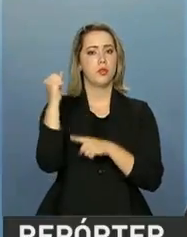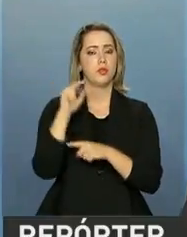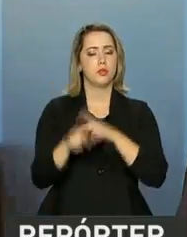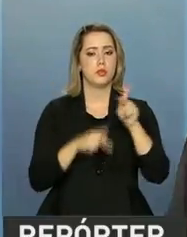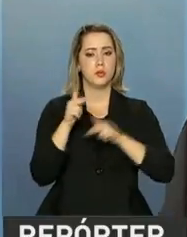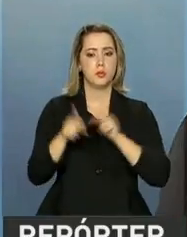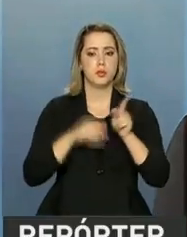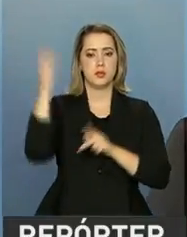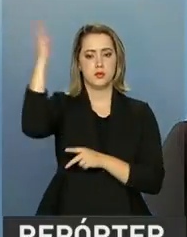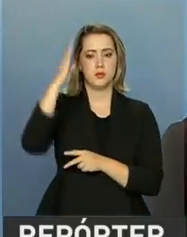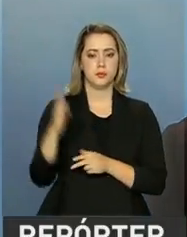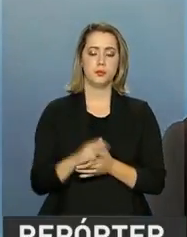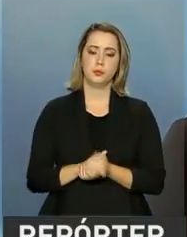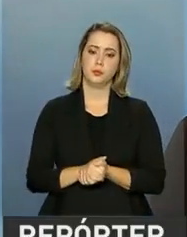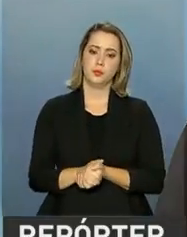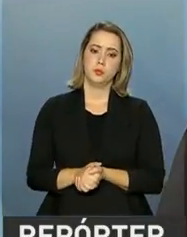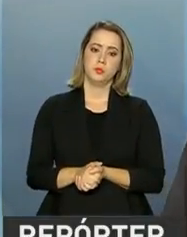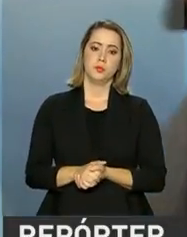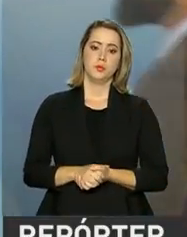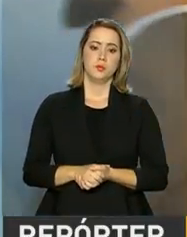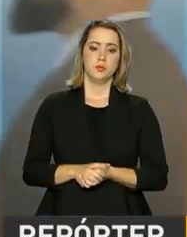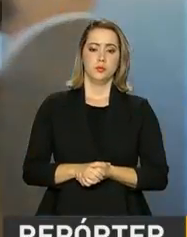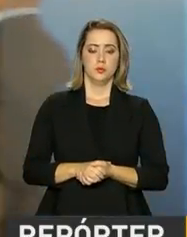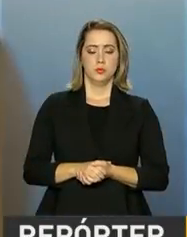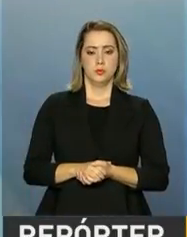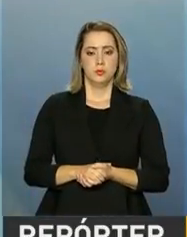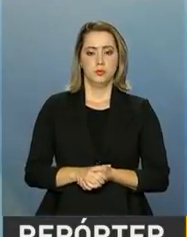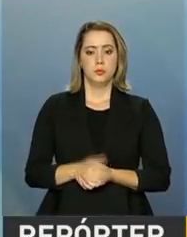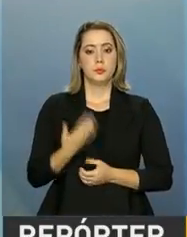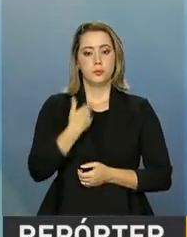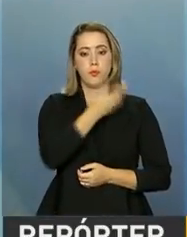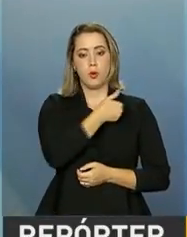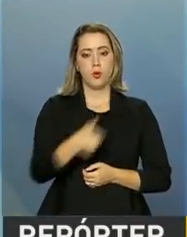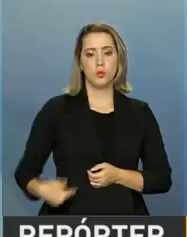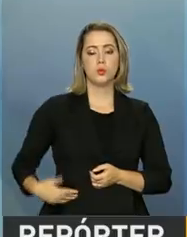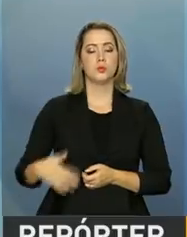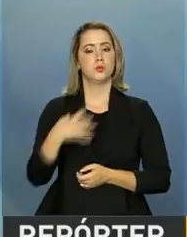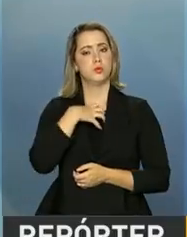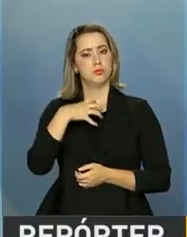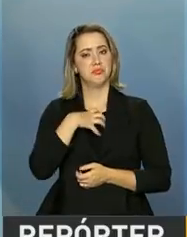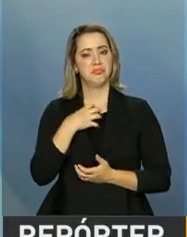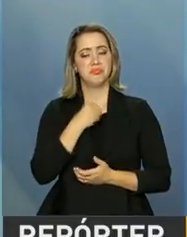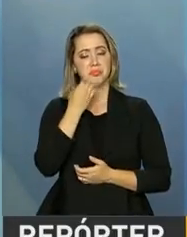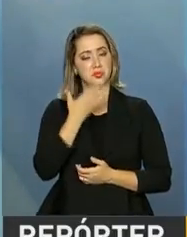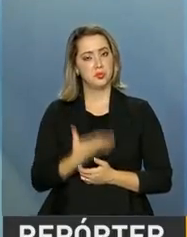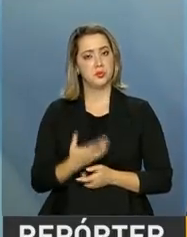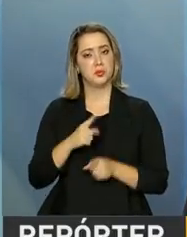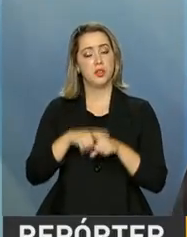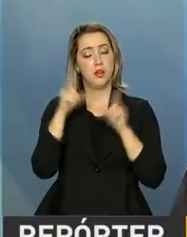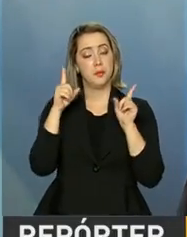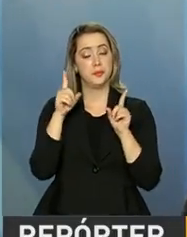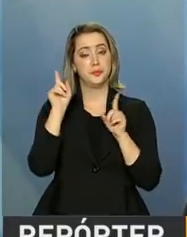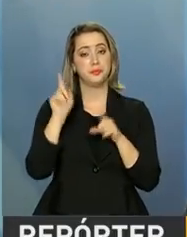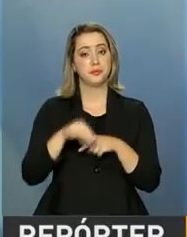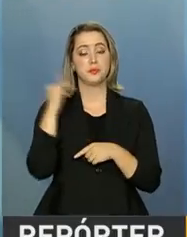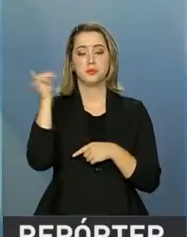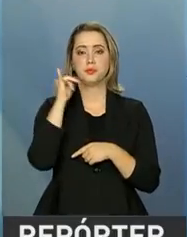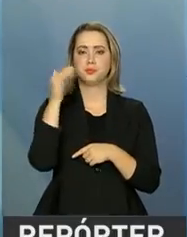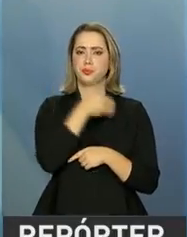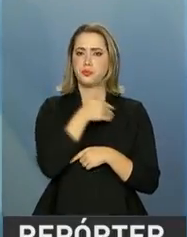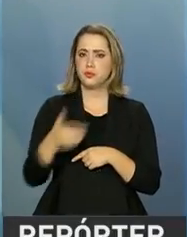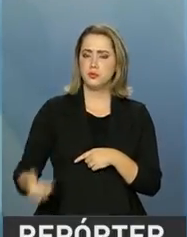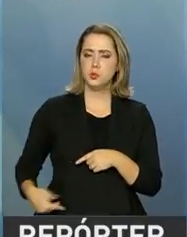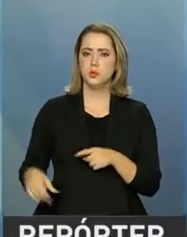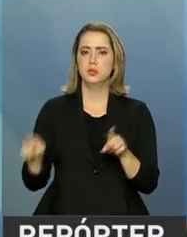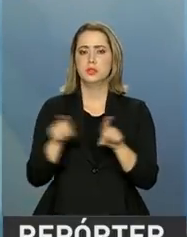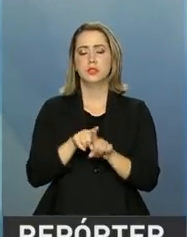brasileira para o governo sem dúvida uma grande realização mas mais do que ser importante para o governo é importante